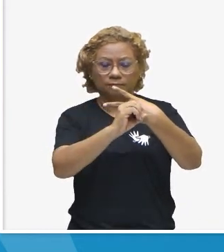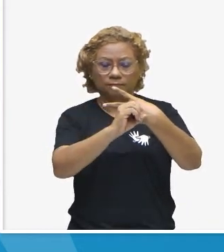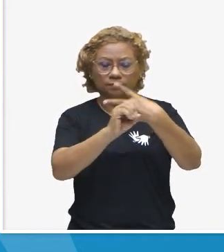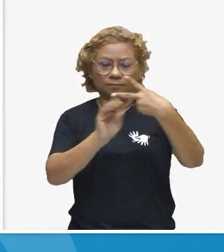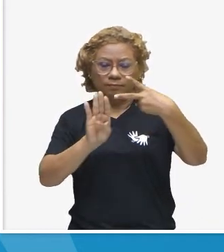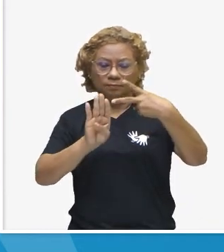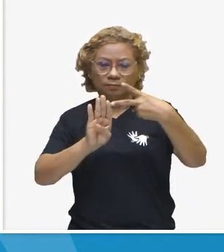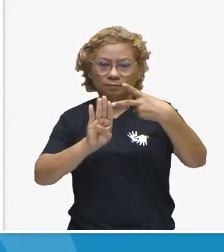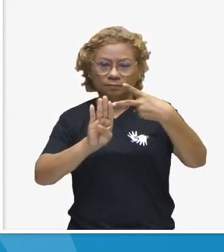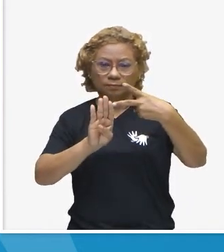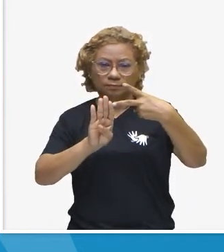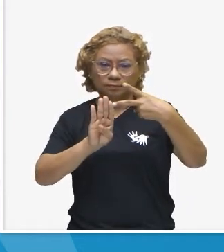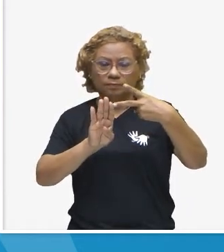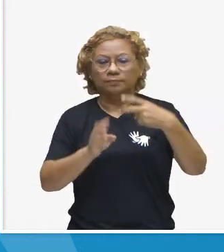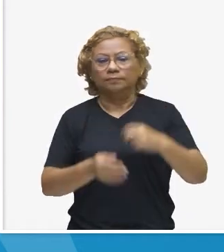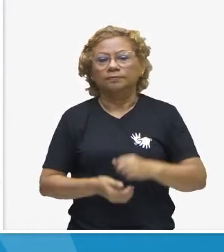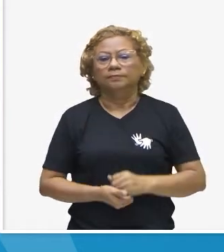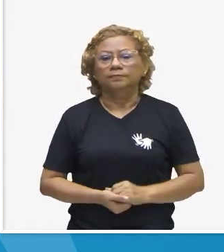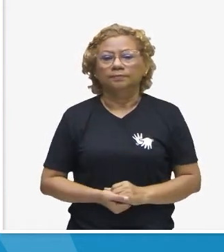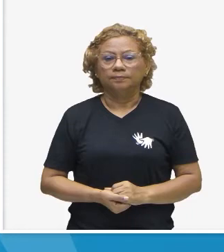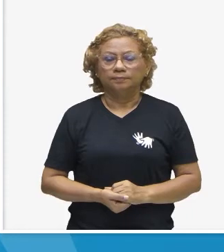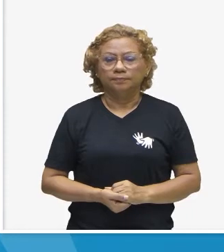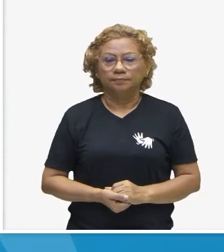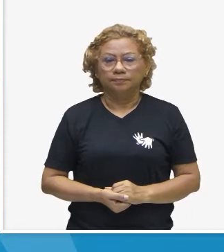duas semirretas.